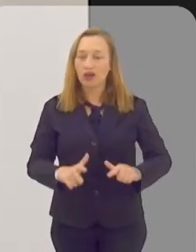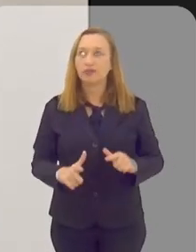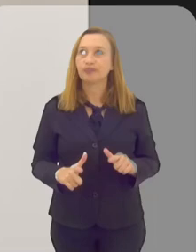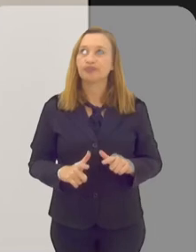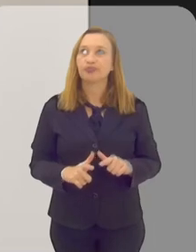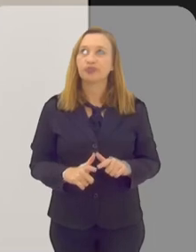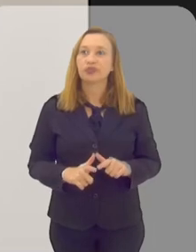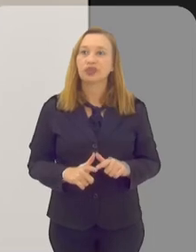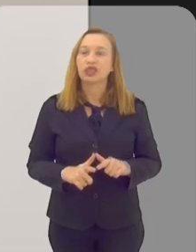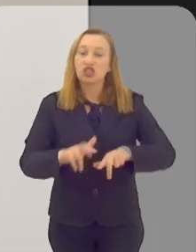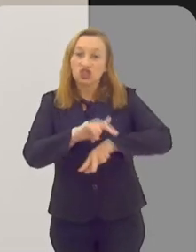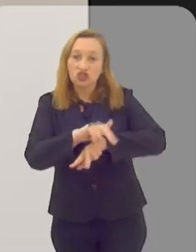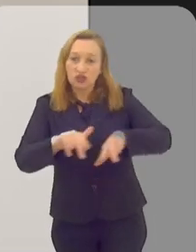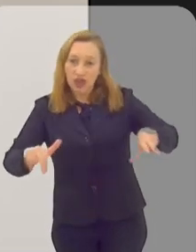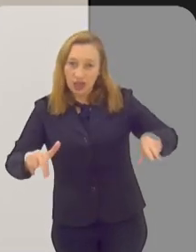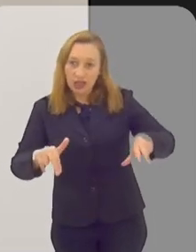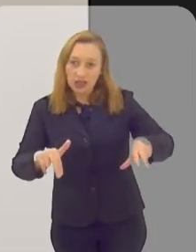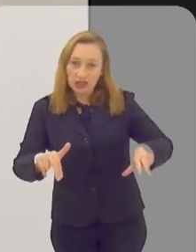ambiente